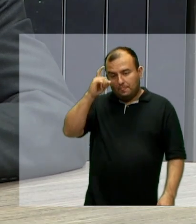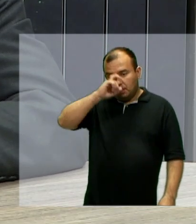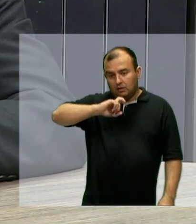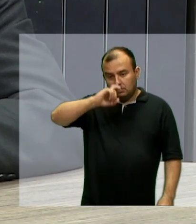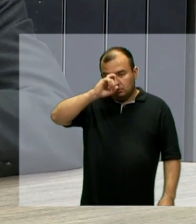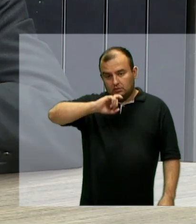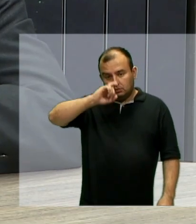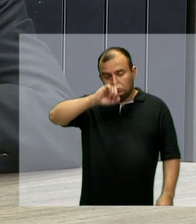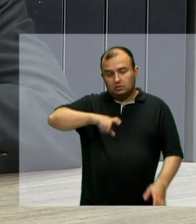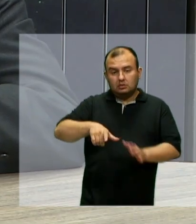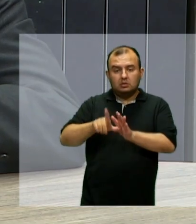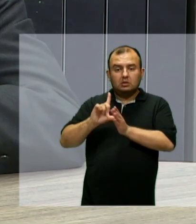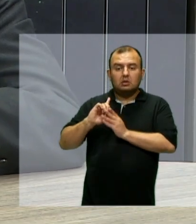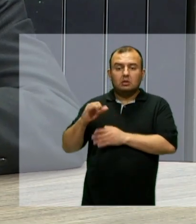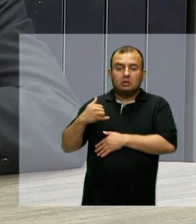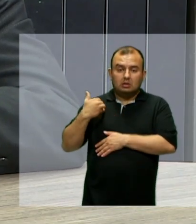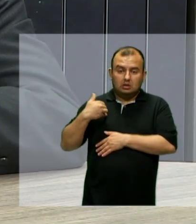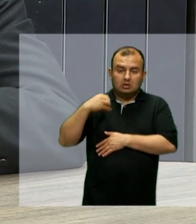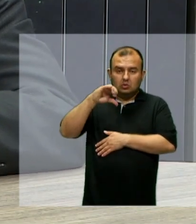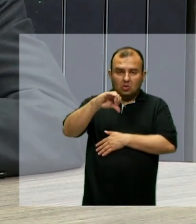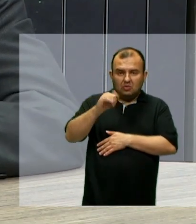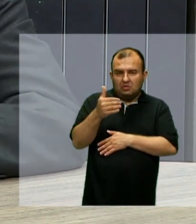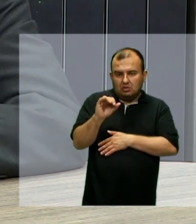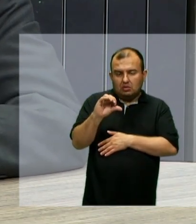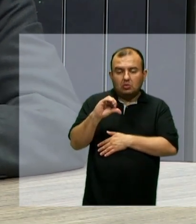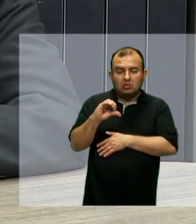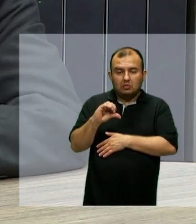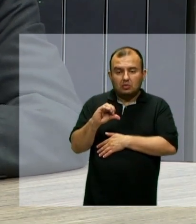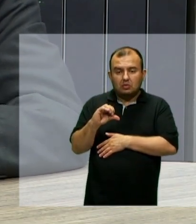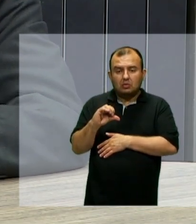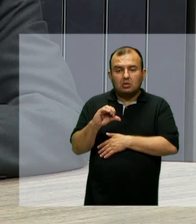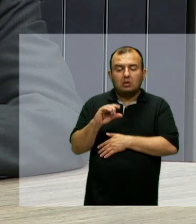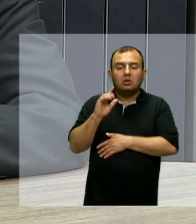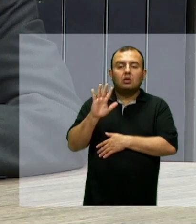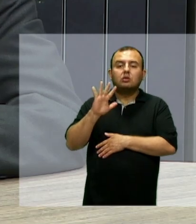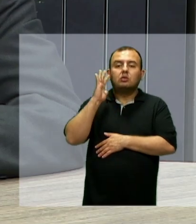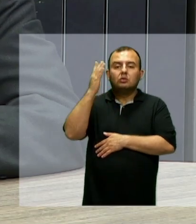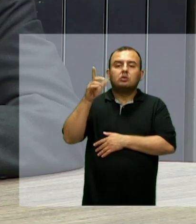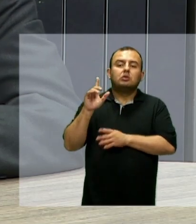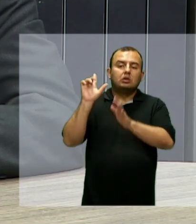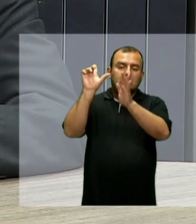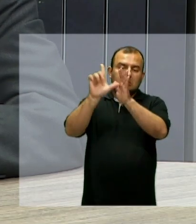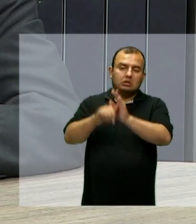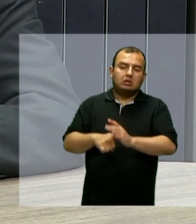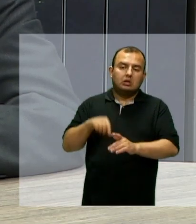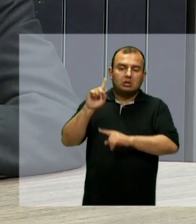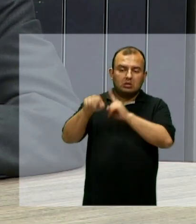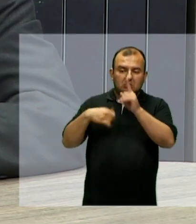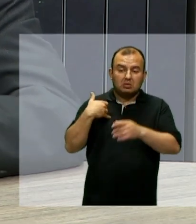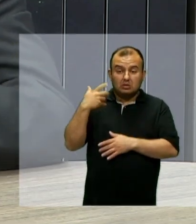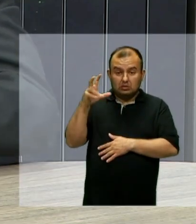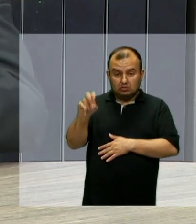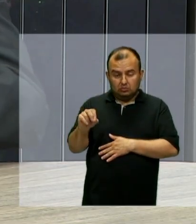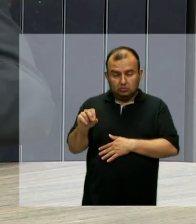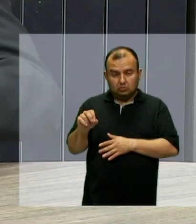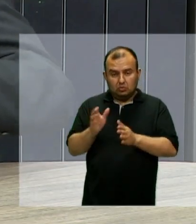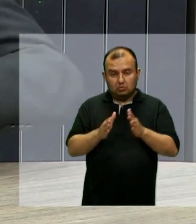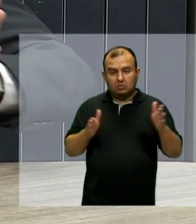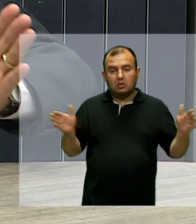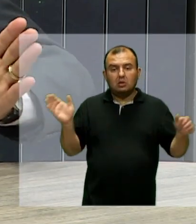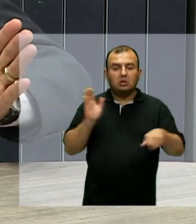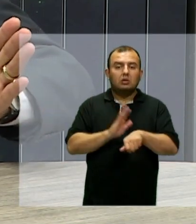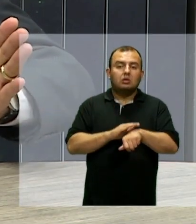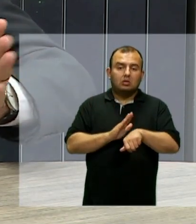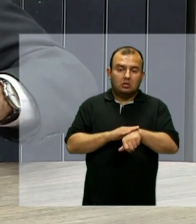menstruação antes dos 9 anos, 10 anos, e a minha menopausa mais tardia, depois dos 50, ou seja, eu tenho mais tempo